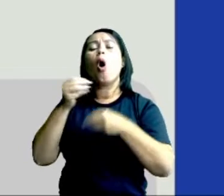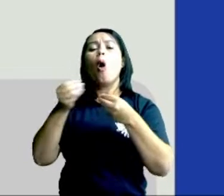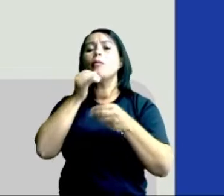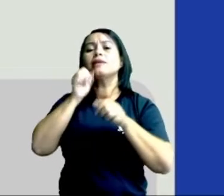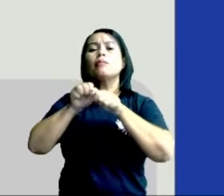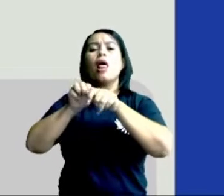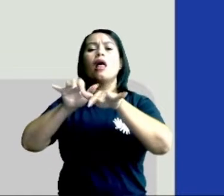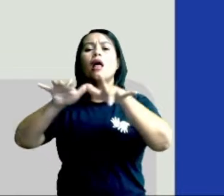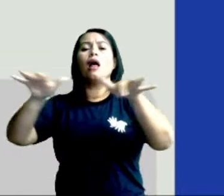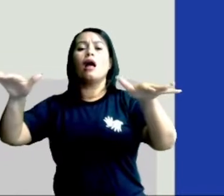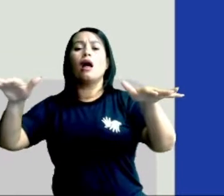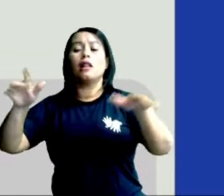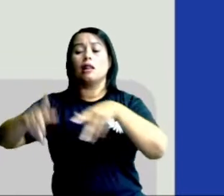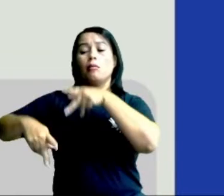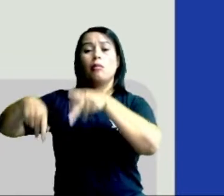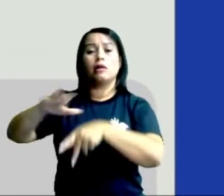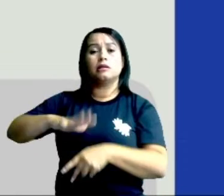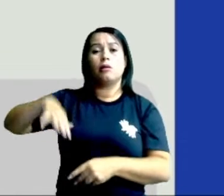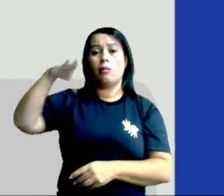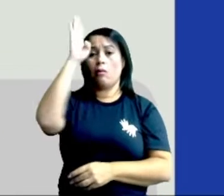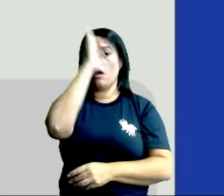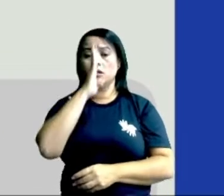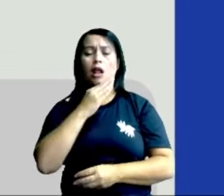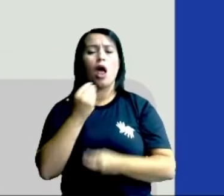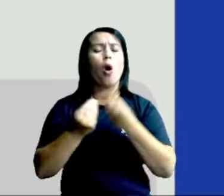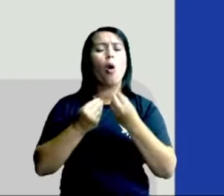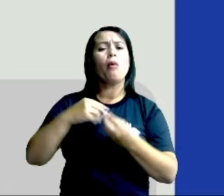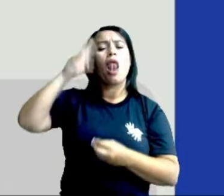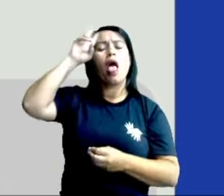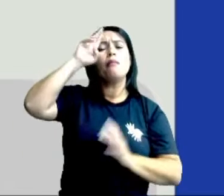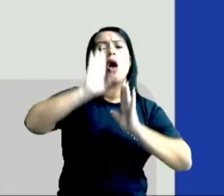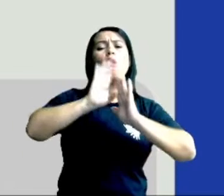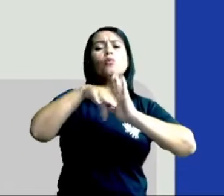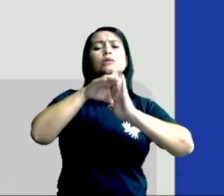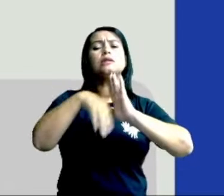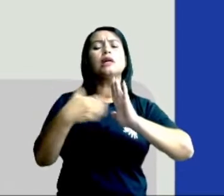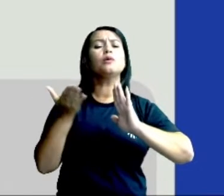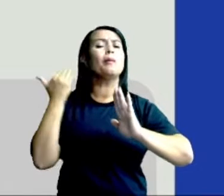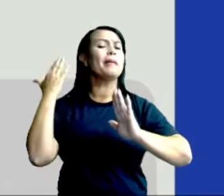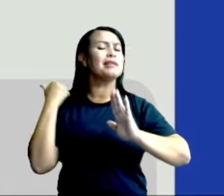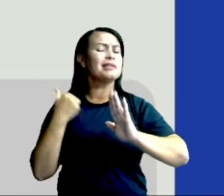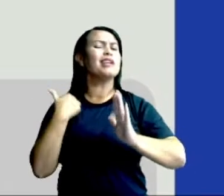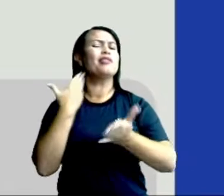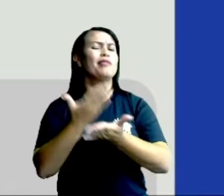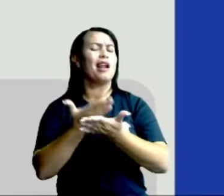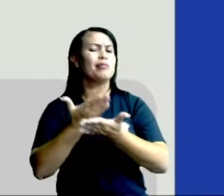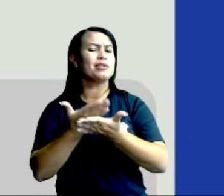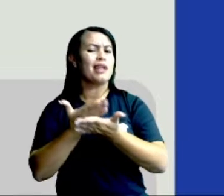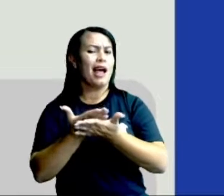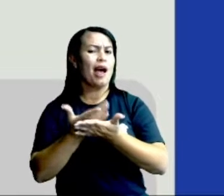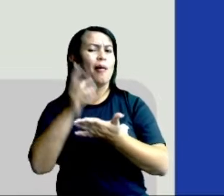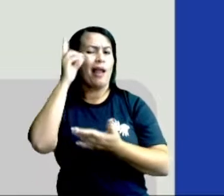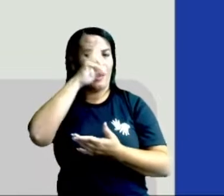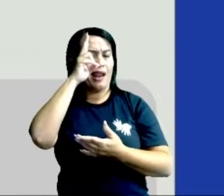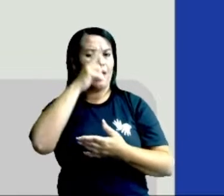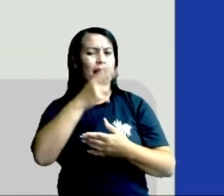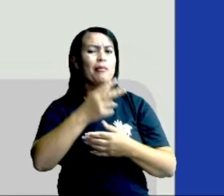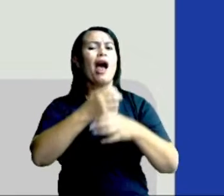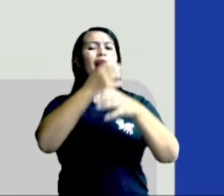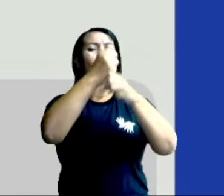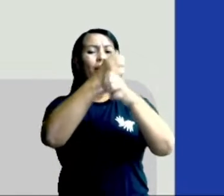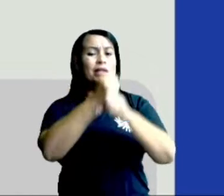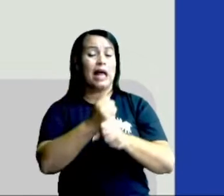população brasileira, novamente, para a gente lembrar conceito lá atrás que a gente falou, né, nas aulas de cartografia. Esse